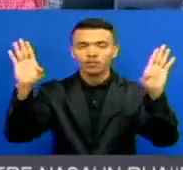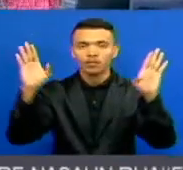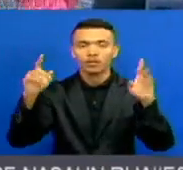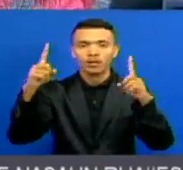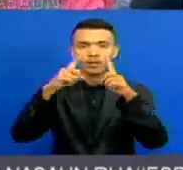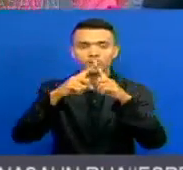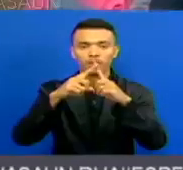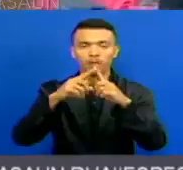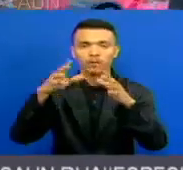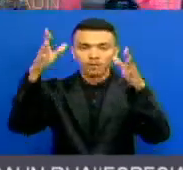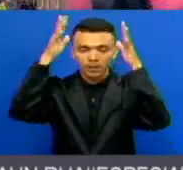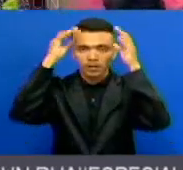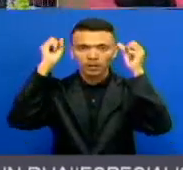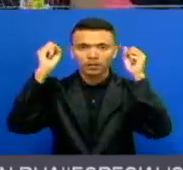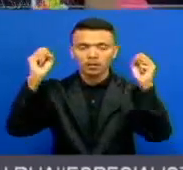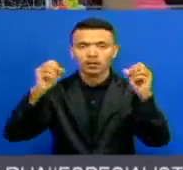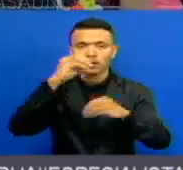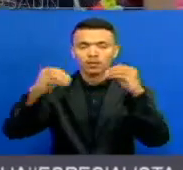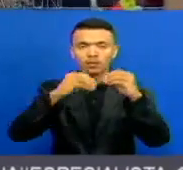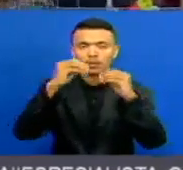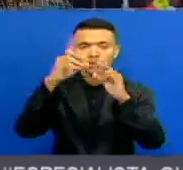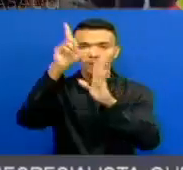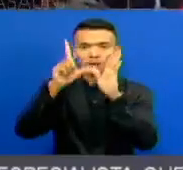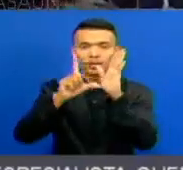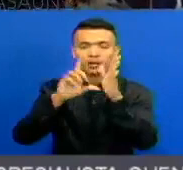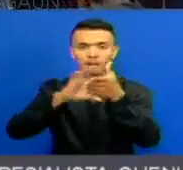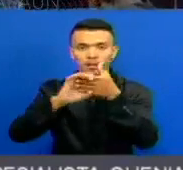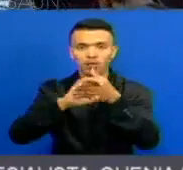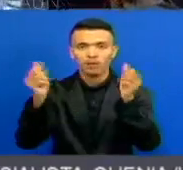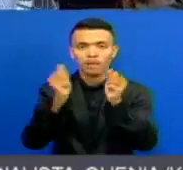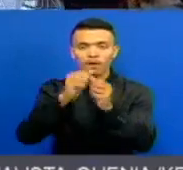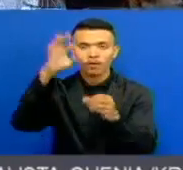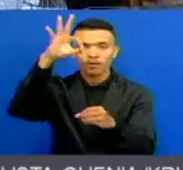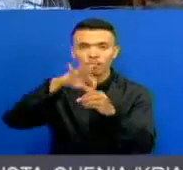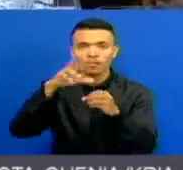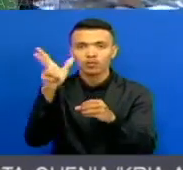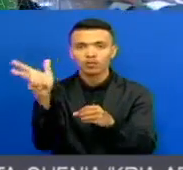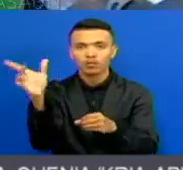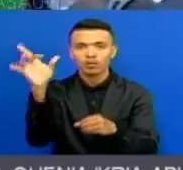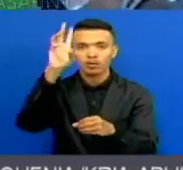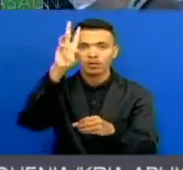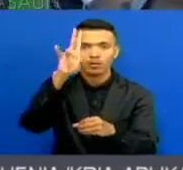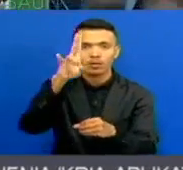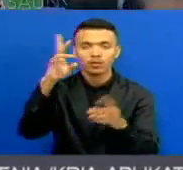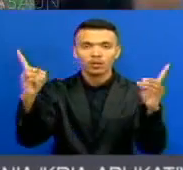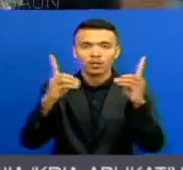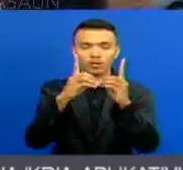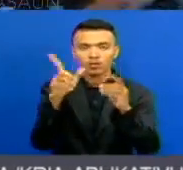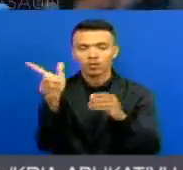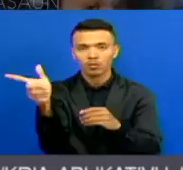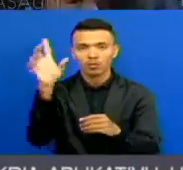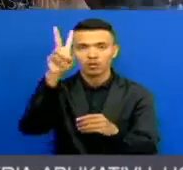ba veto Presidente da República com a alteração lei eleitoral ou votos a favor do nulo recenhito, contra o anulo